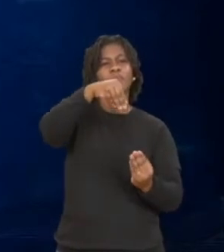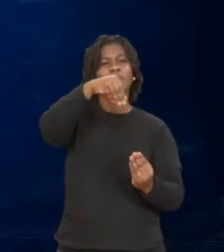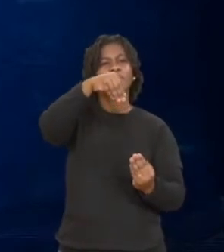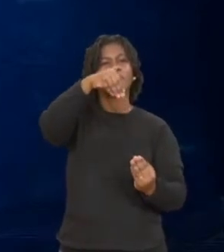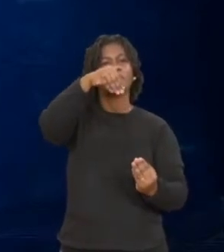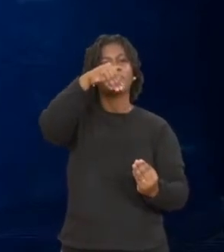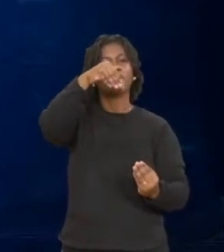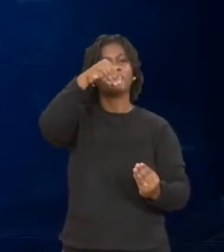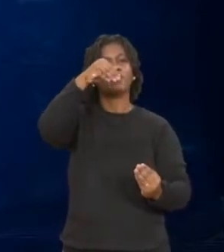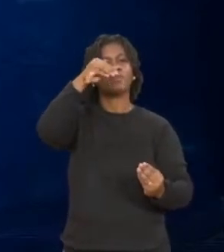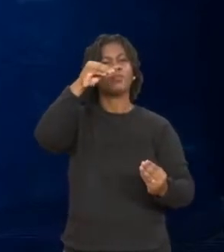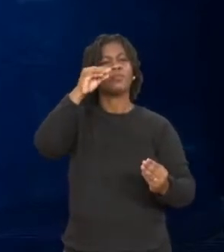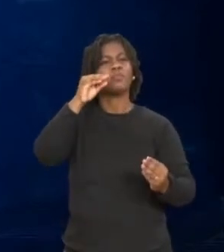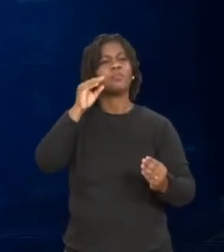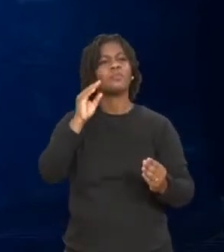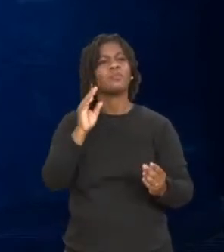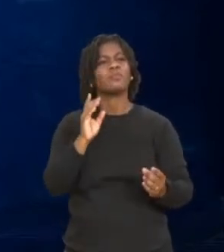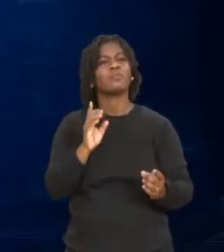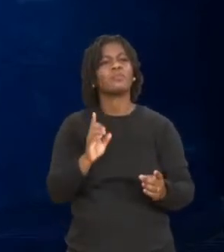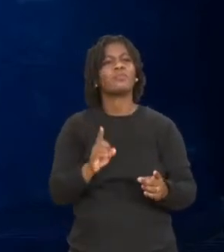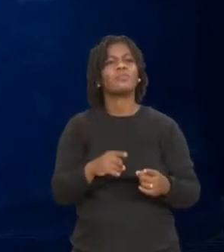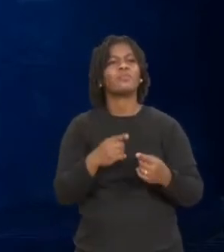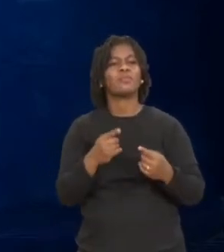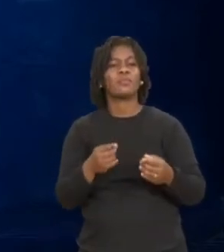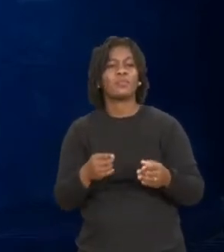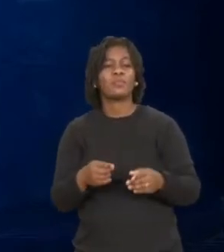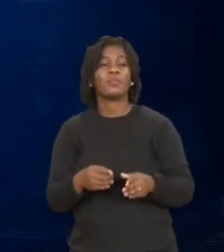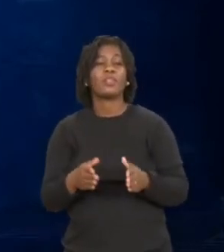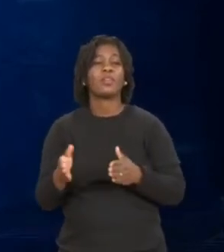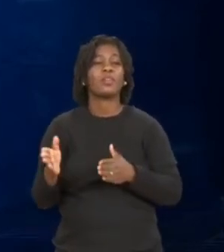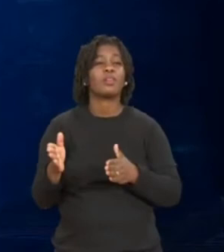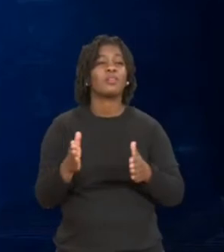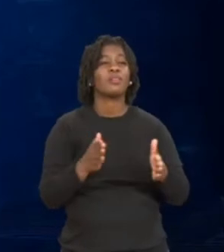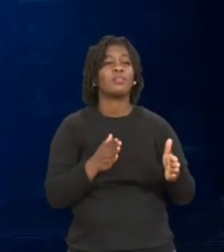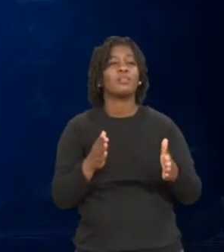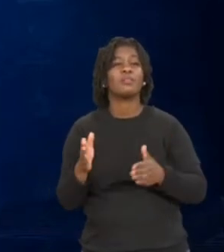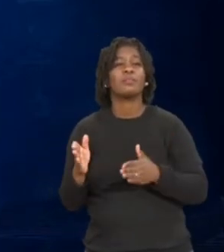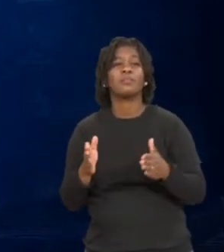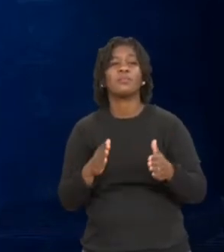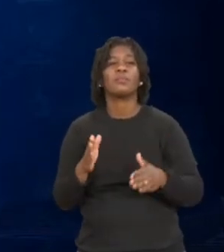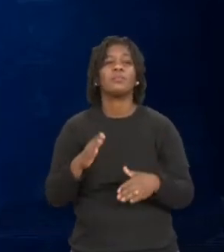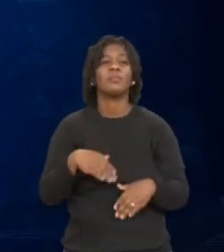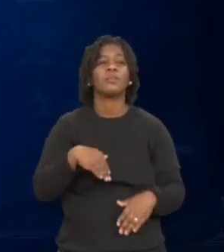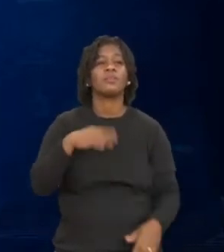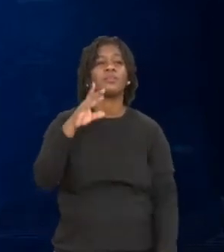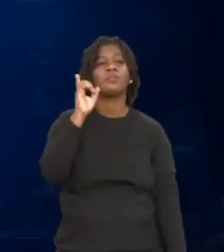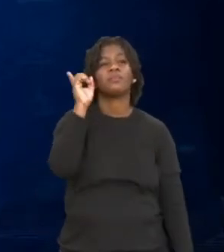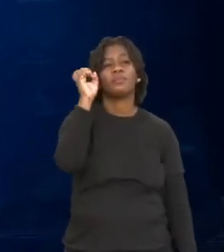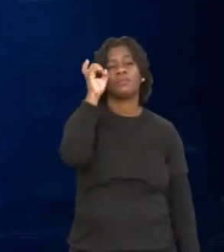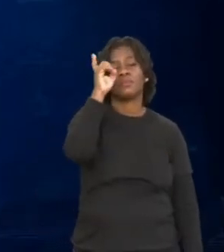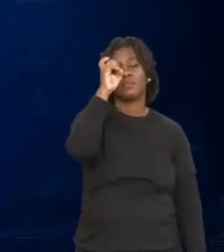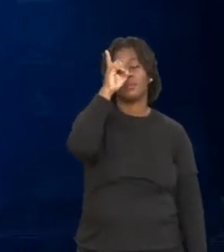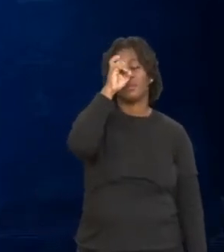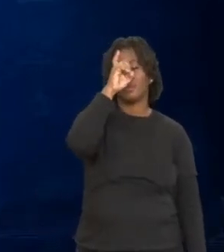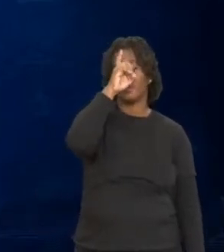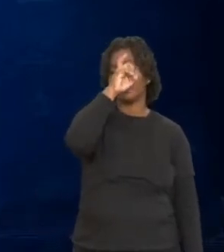em minha alma. E nos momentos mais difíceis minha calma. E